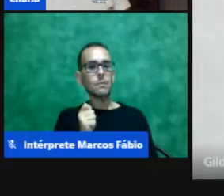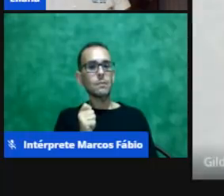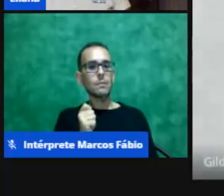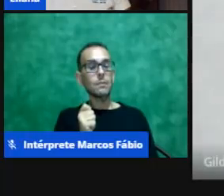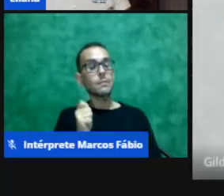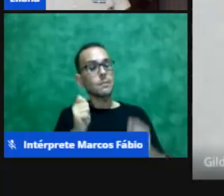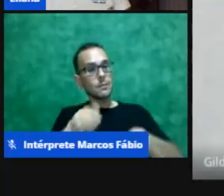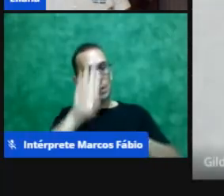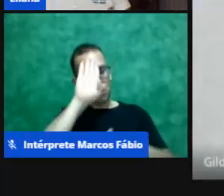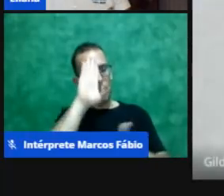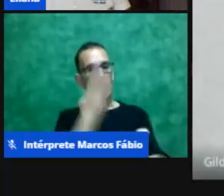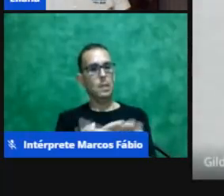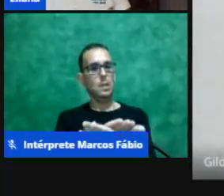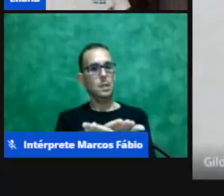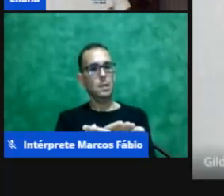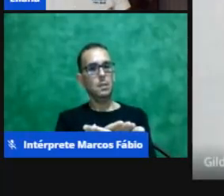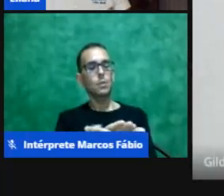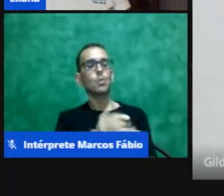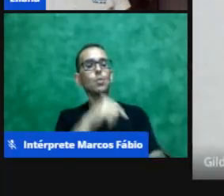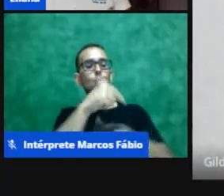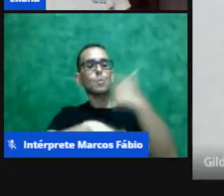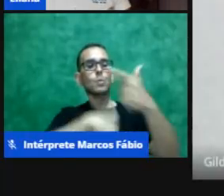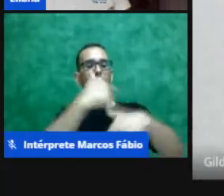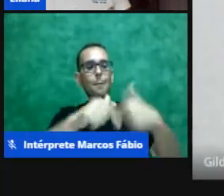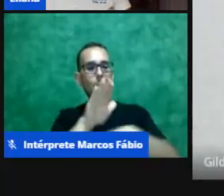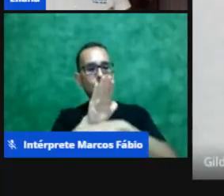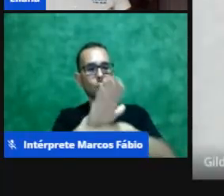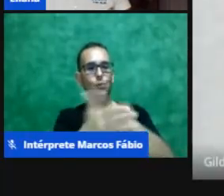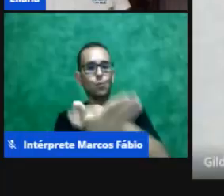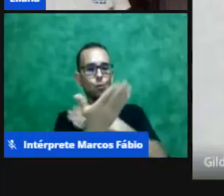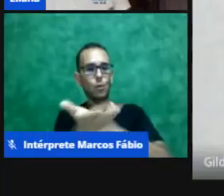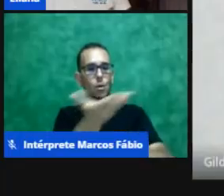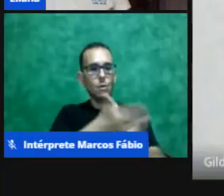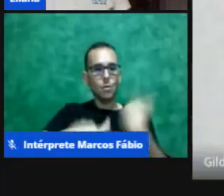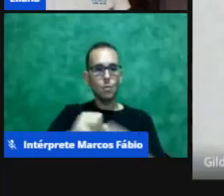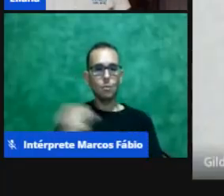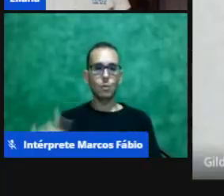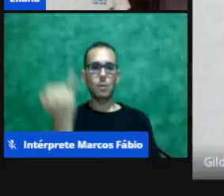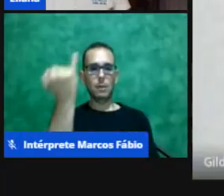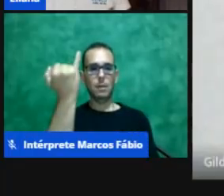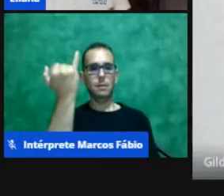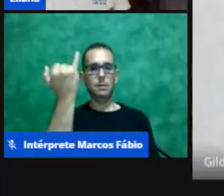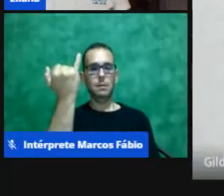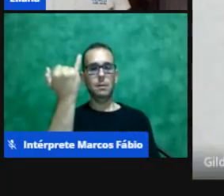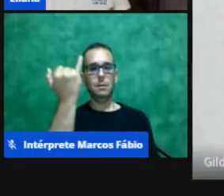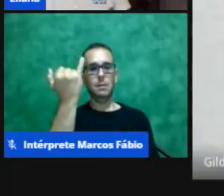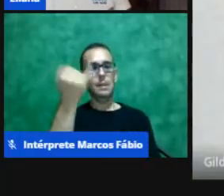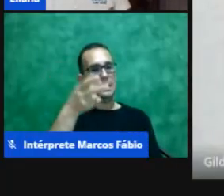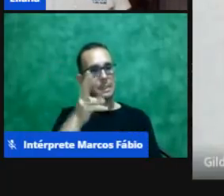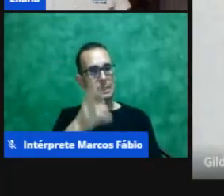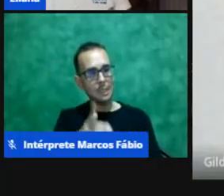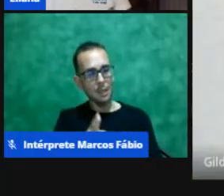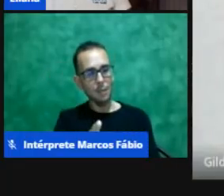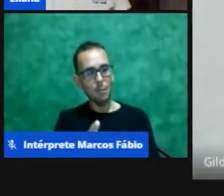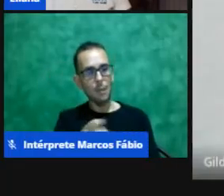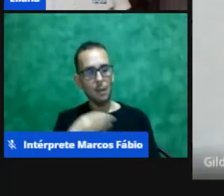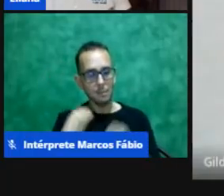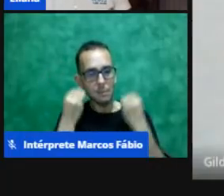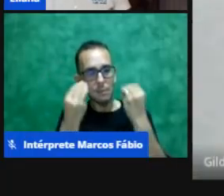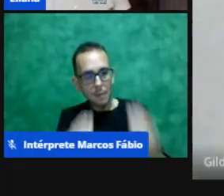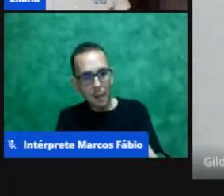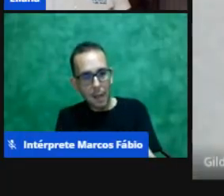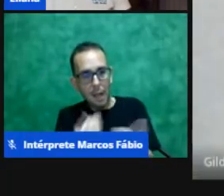porque eu acredito que o trabalho colaborativo ele é muito mais valioso, né? Então, sempre trago essa